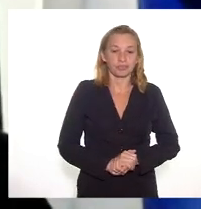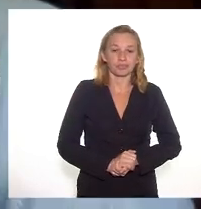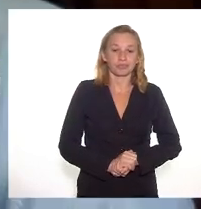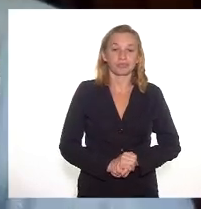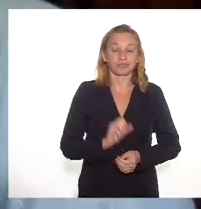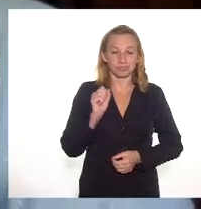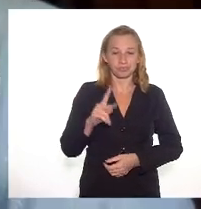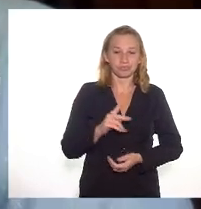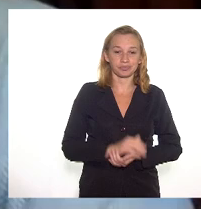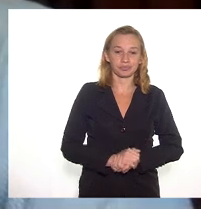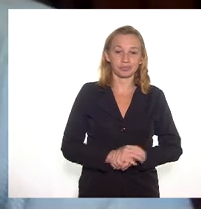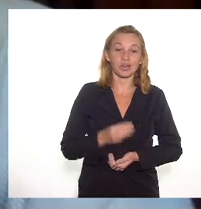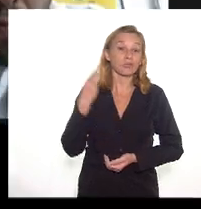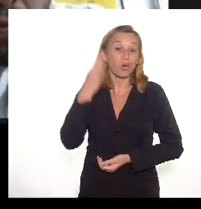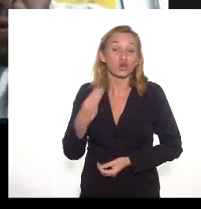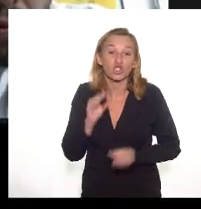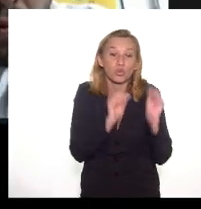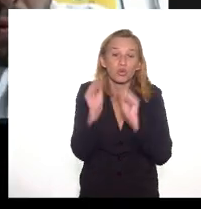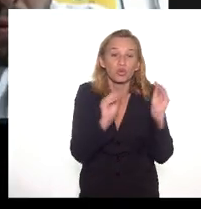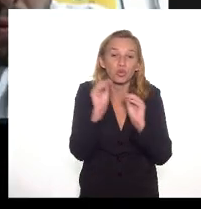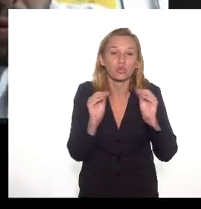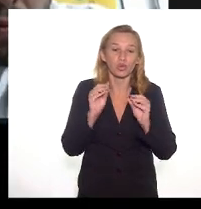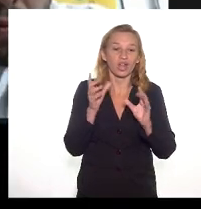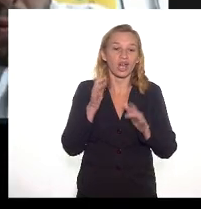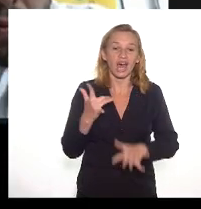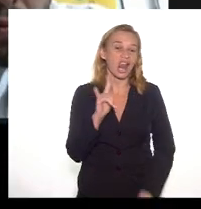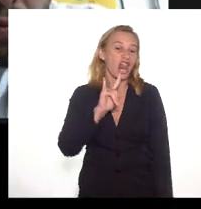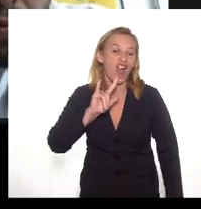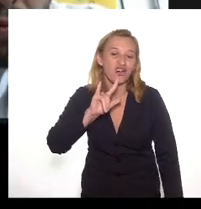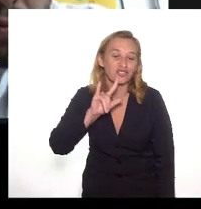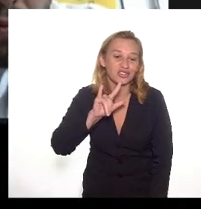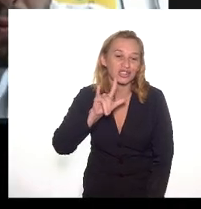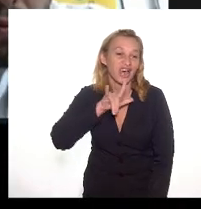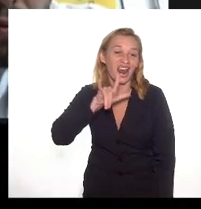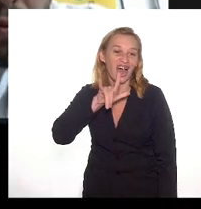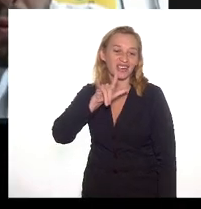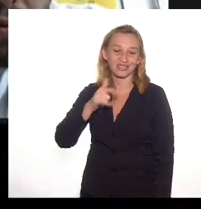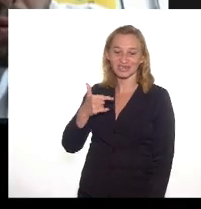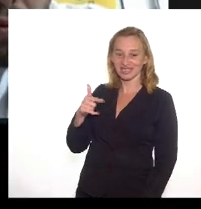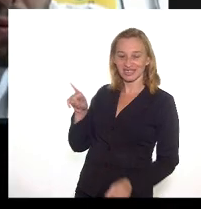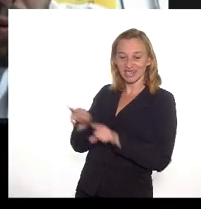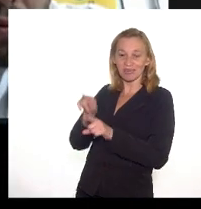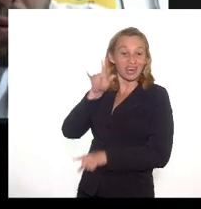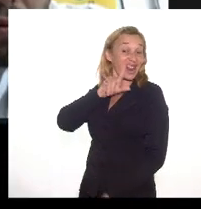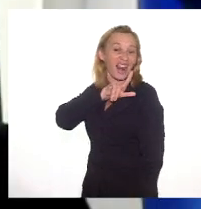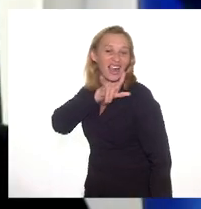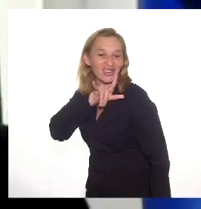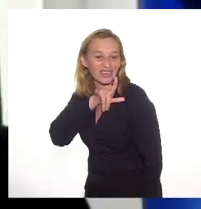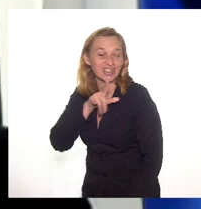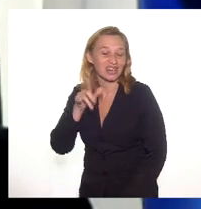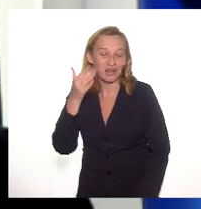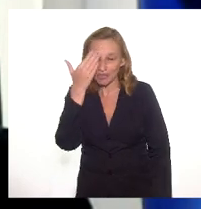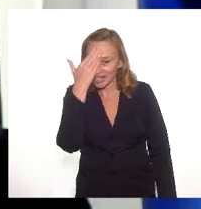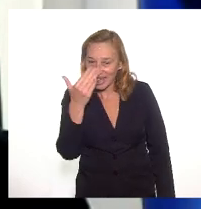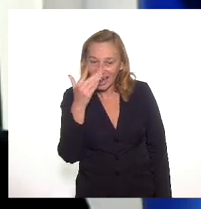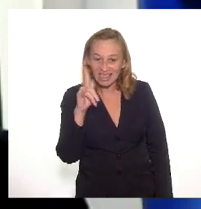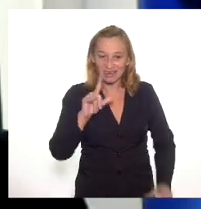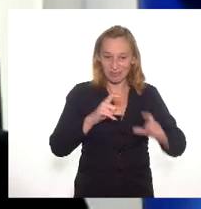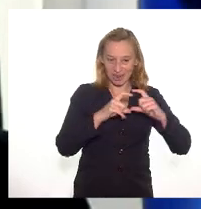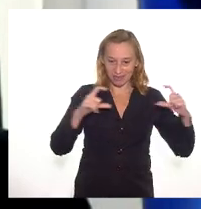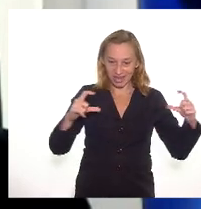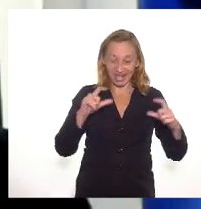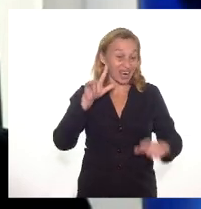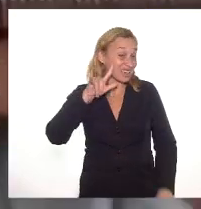Sim, presidente. Moniquinha, I love you. Também. Obrigado, Mônica, pela placa lá. Muito obrigado,